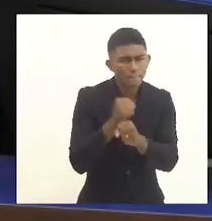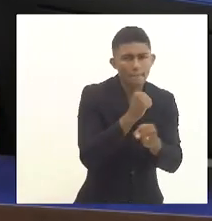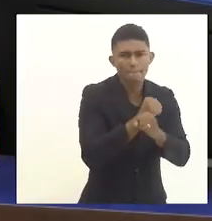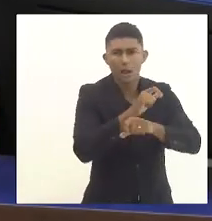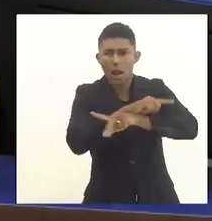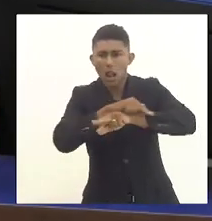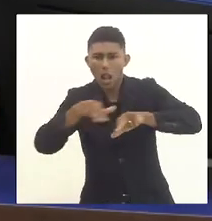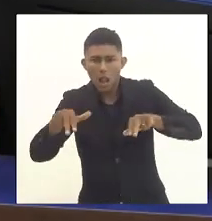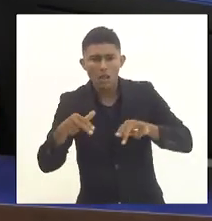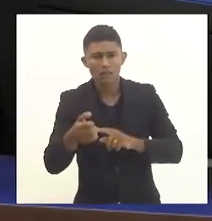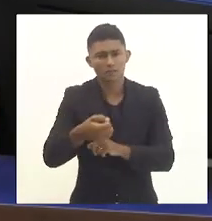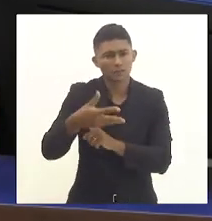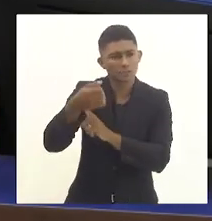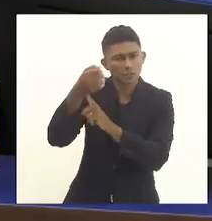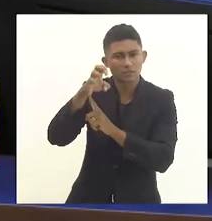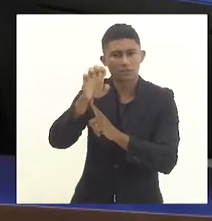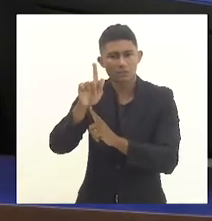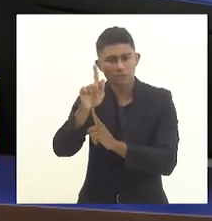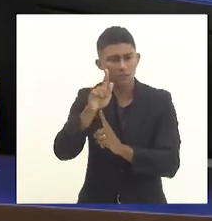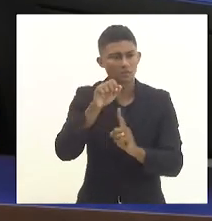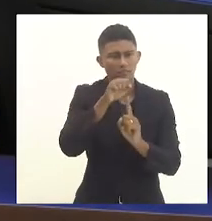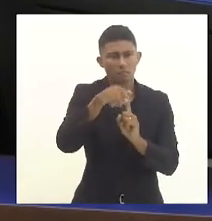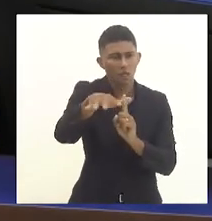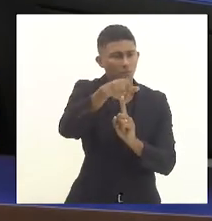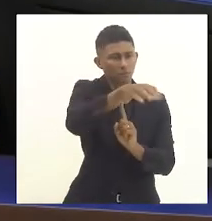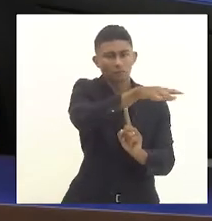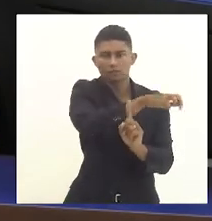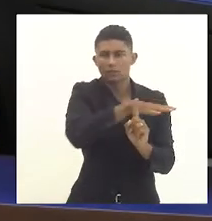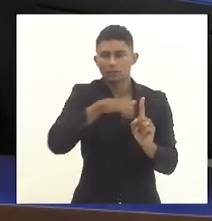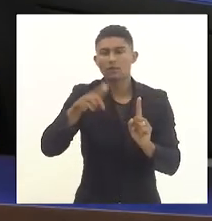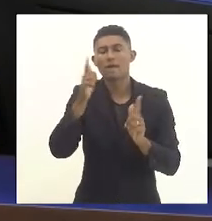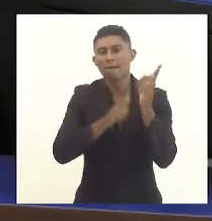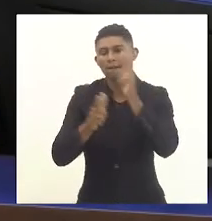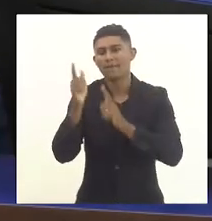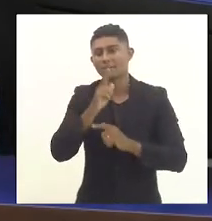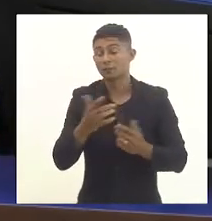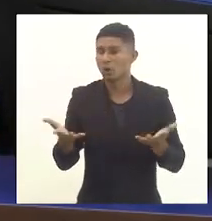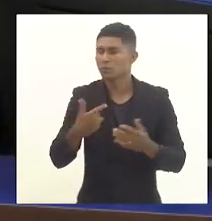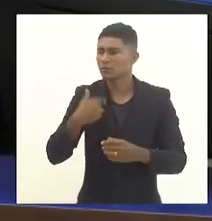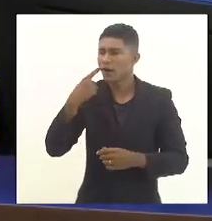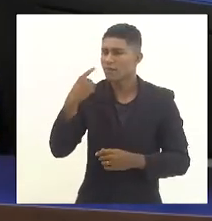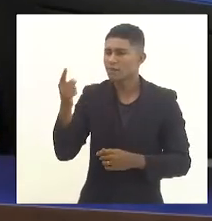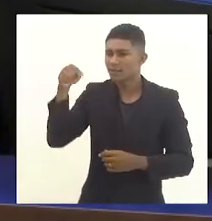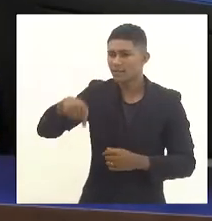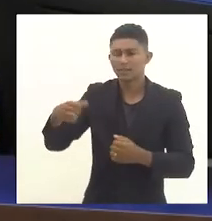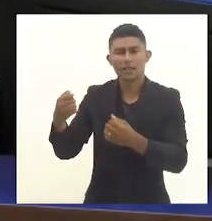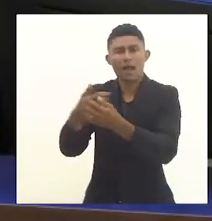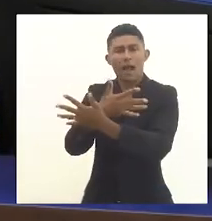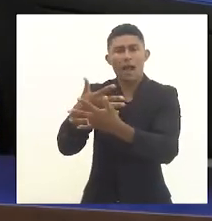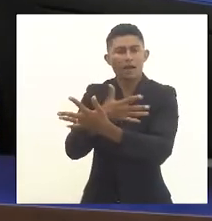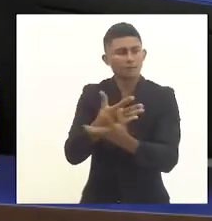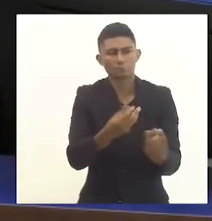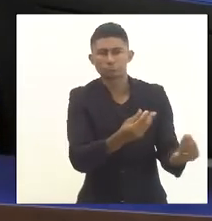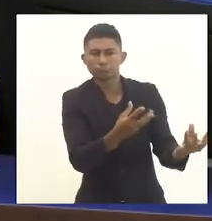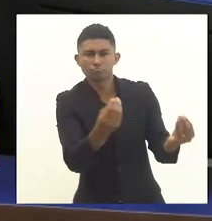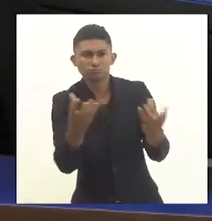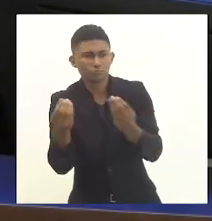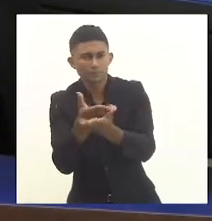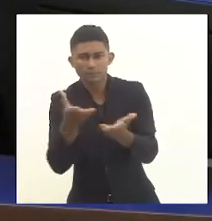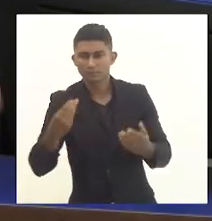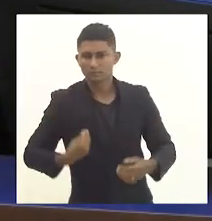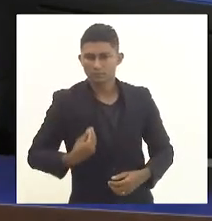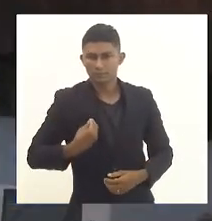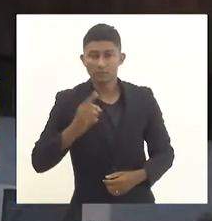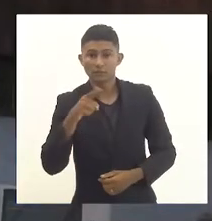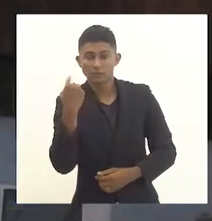dessa tecnologia. Uma das soluções, deputado, que hoje eu vejo aqui que tem vários municípios aqui presentes e que nós fomos correr atrás da